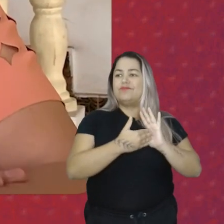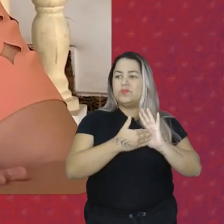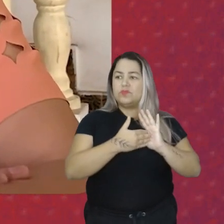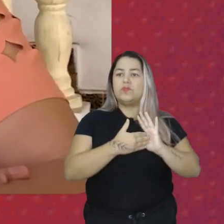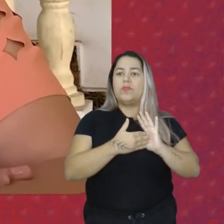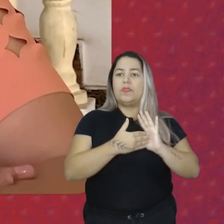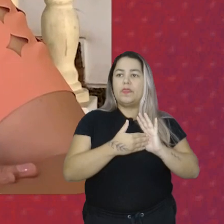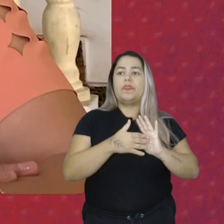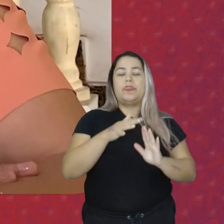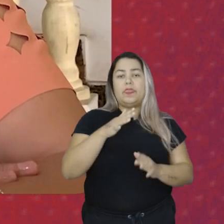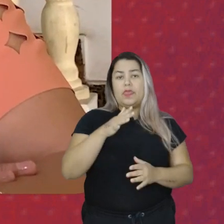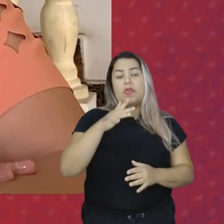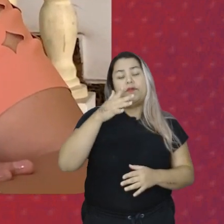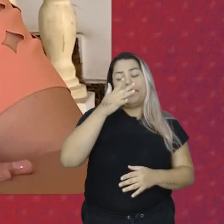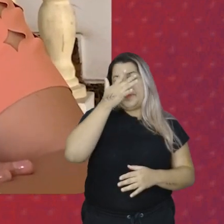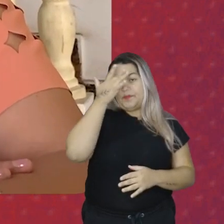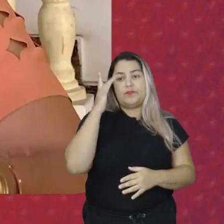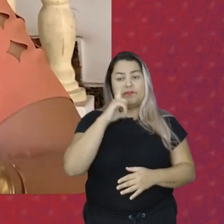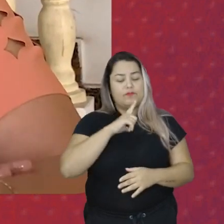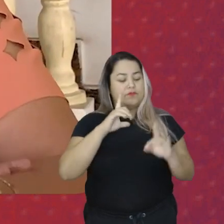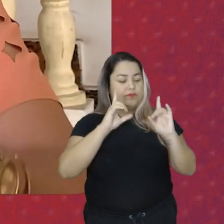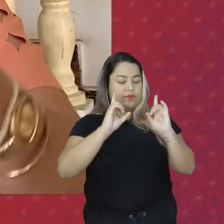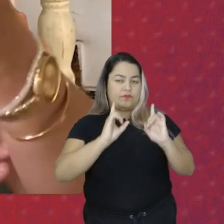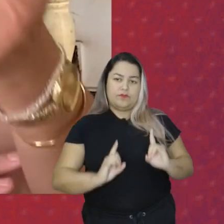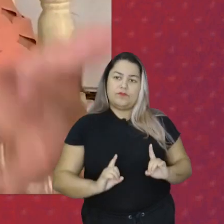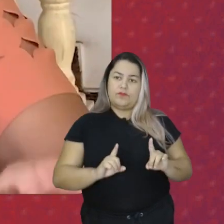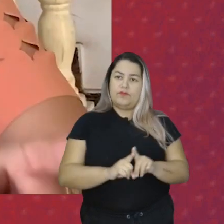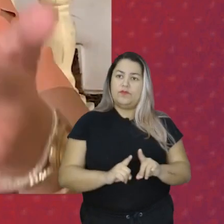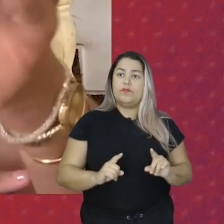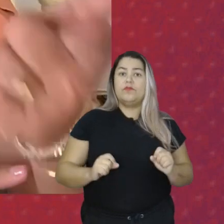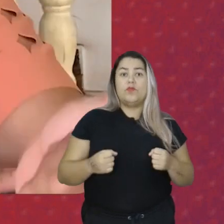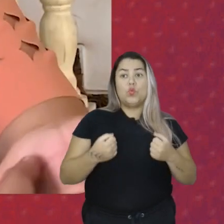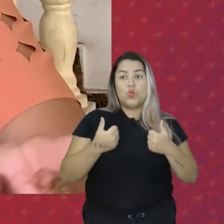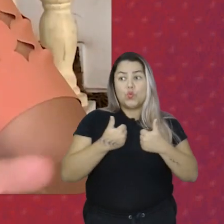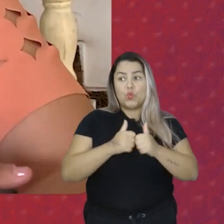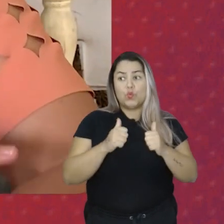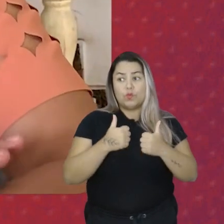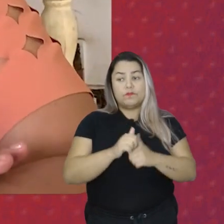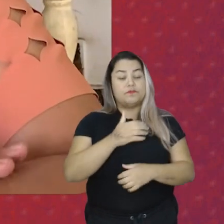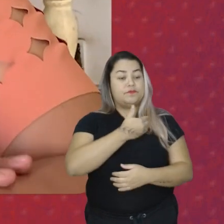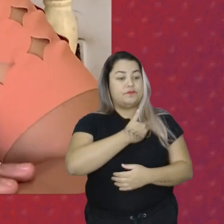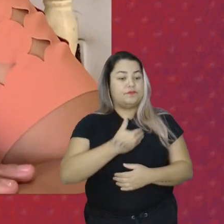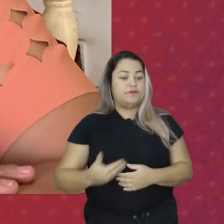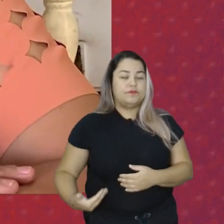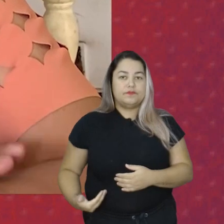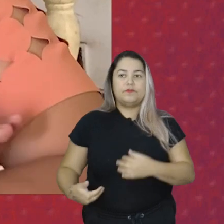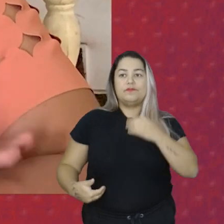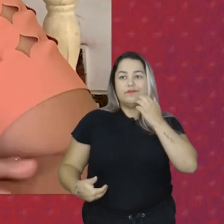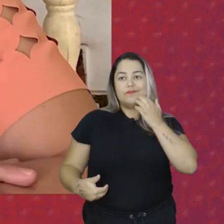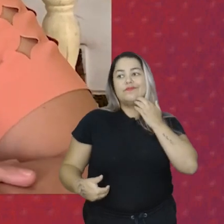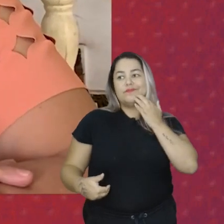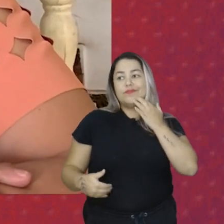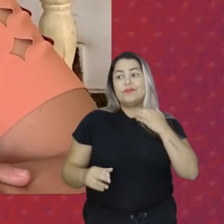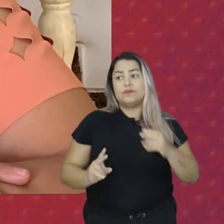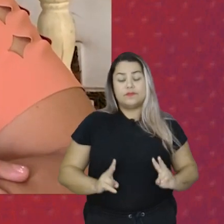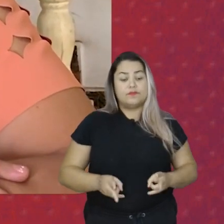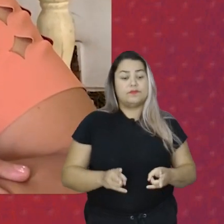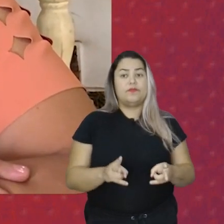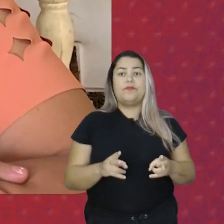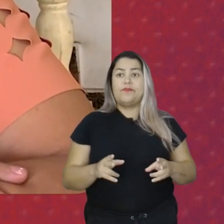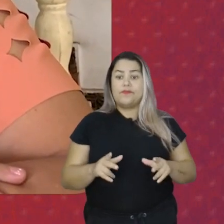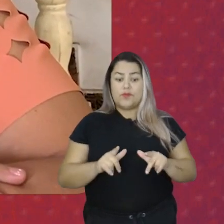vir da pessoa com deficiência, a questão do transporte público, as sempre